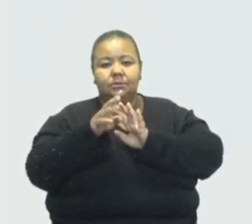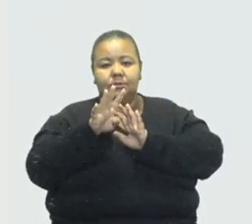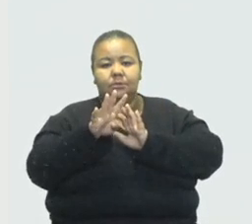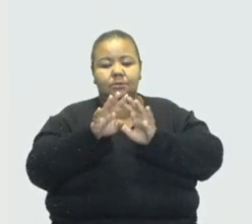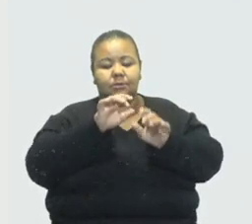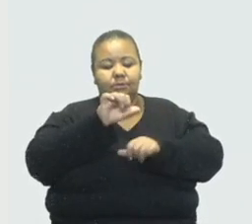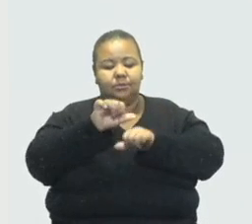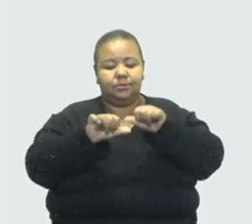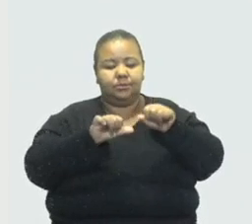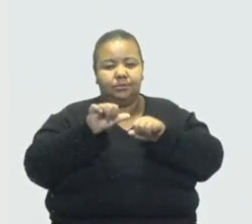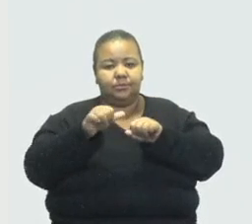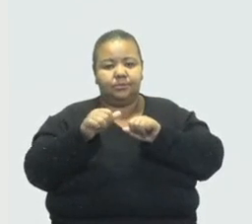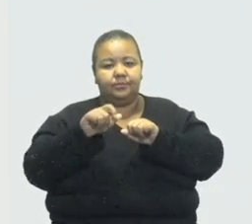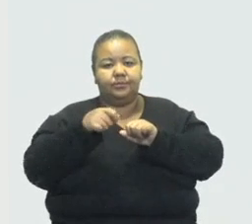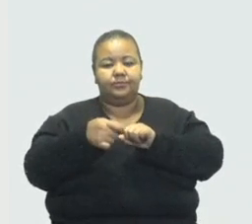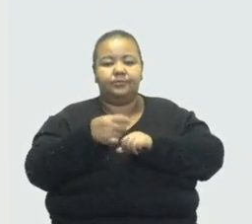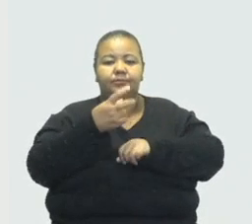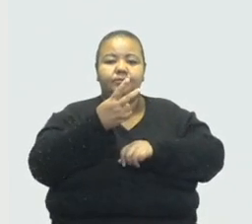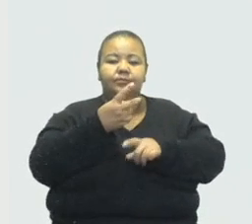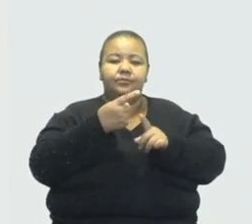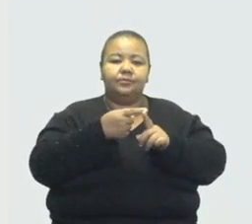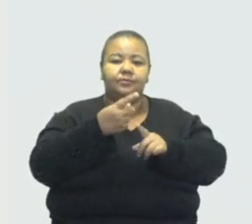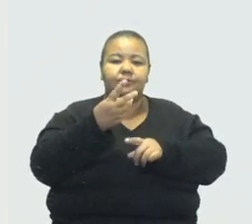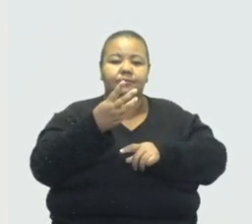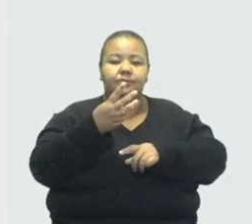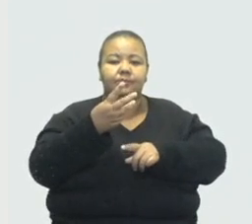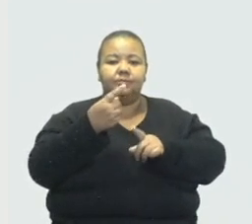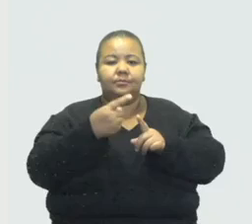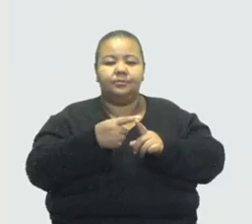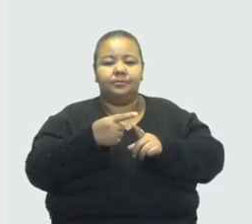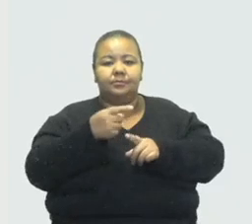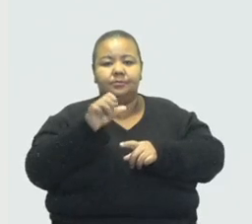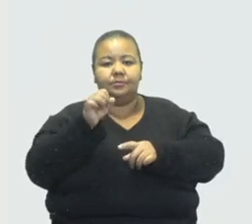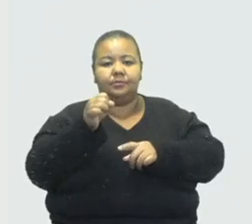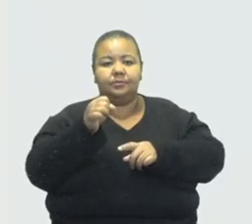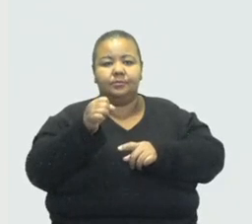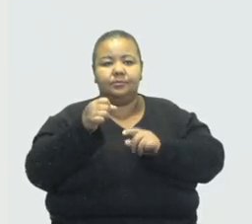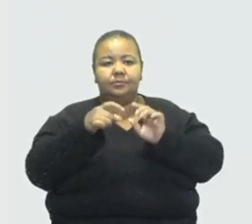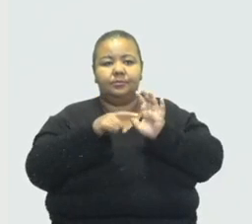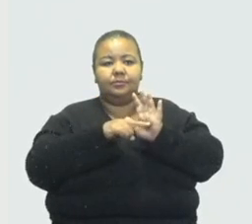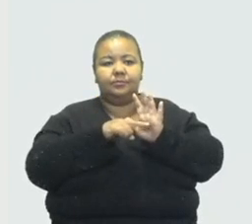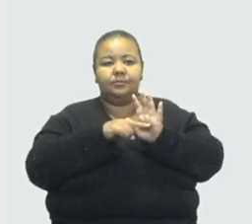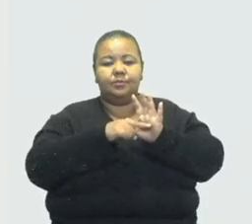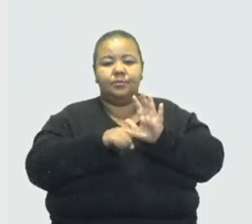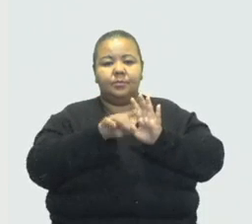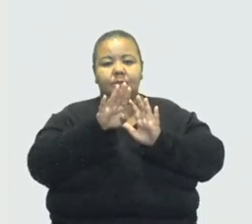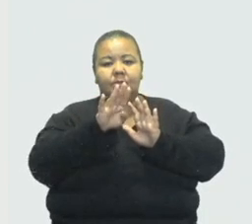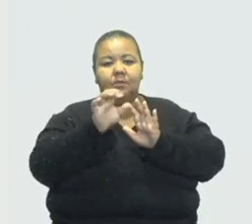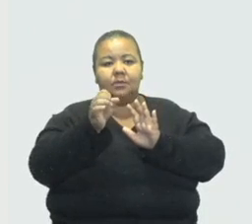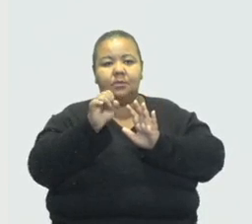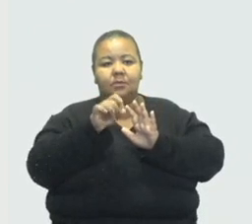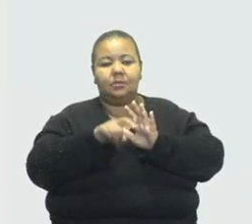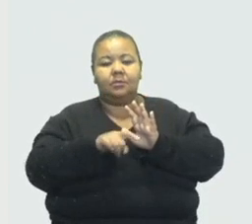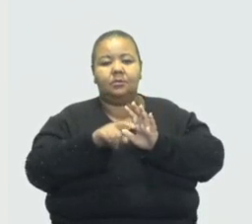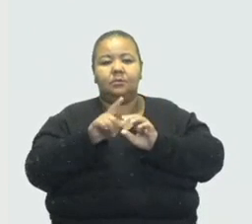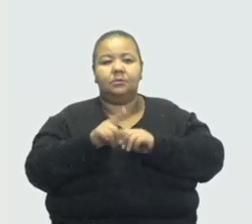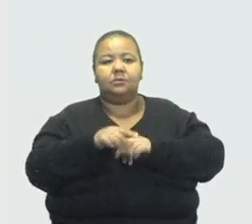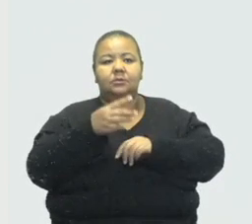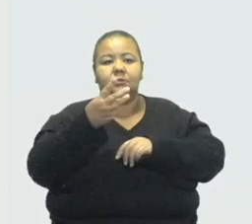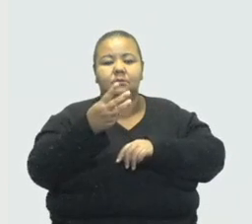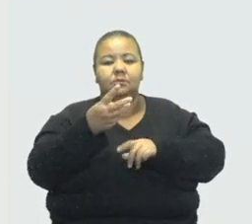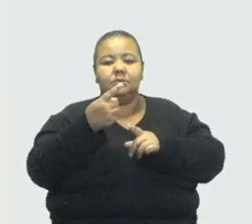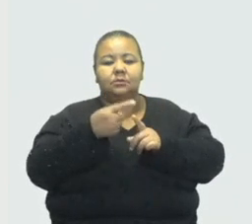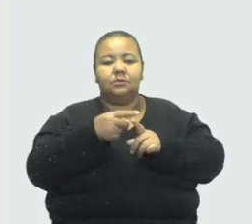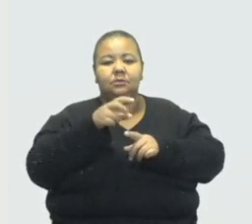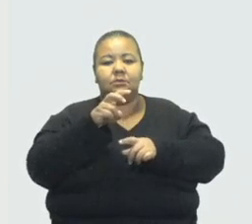troco o sinal. 2 vezes 3 vezes 8, menos 48. 3